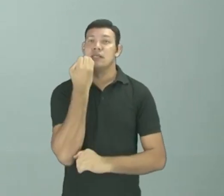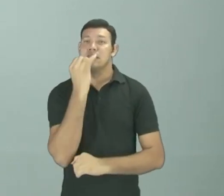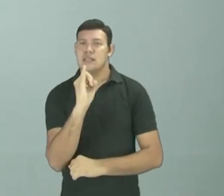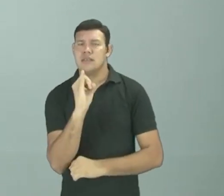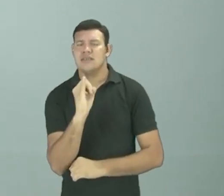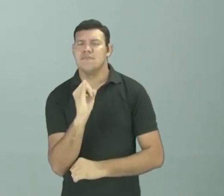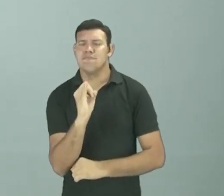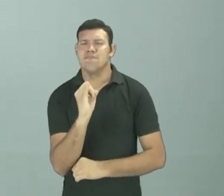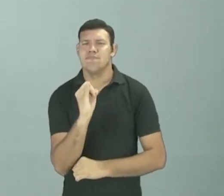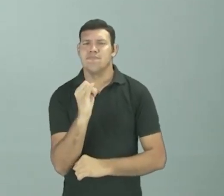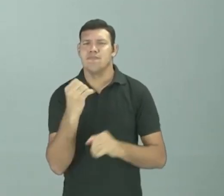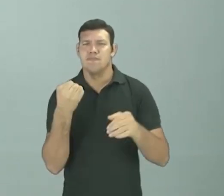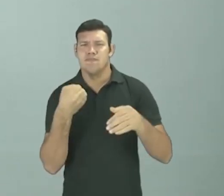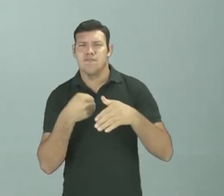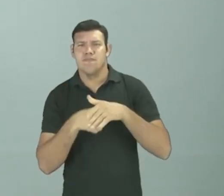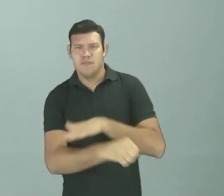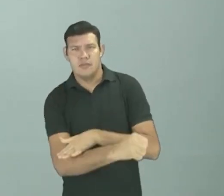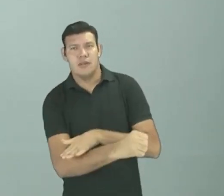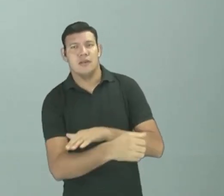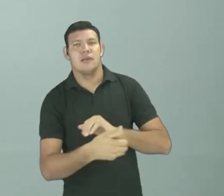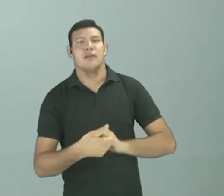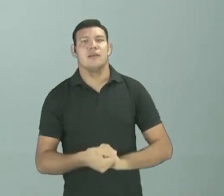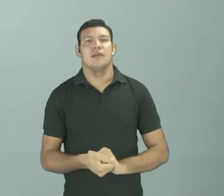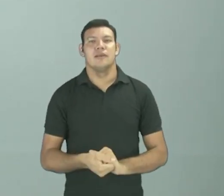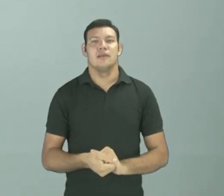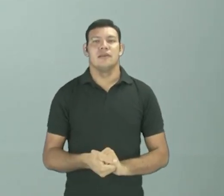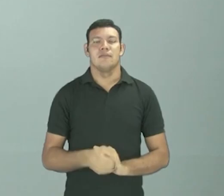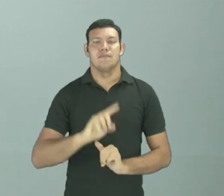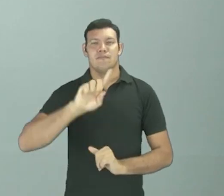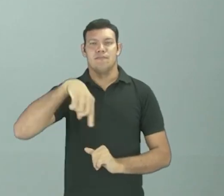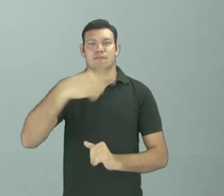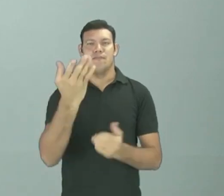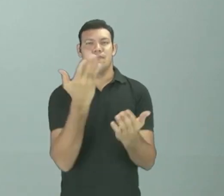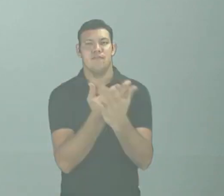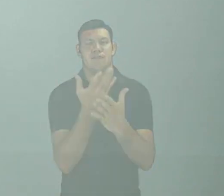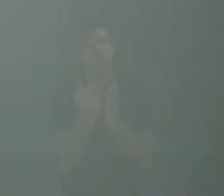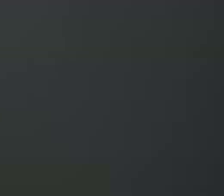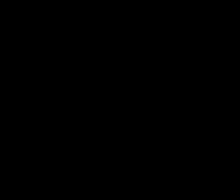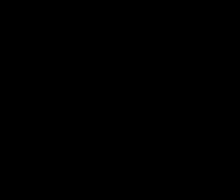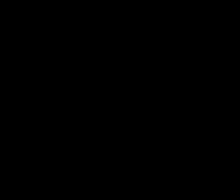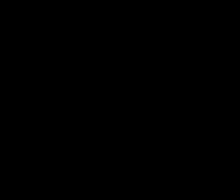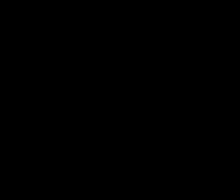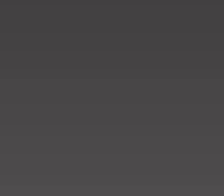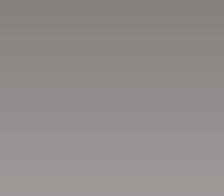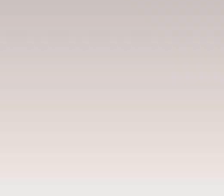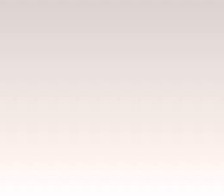ambientar ainda mais com esse gênero, ok? Até a próxima aula. Um grande abraço.